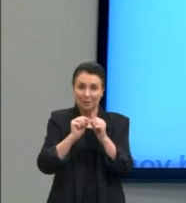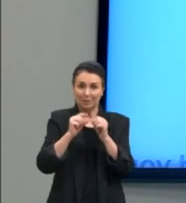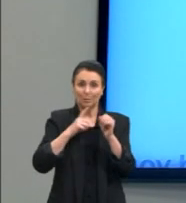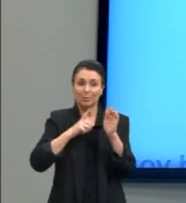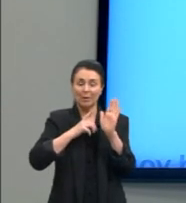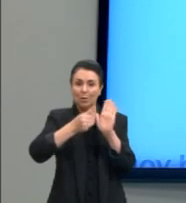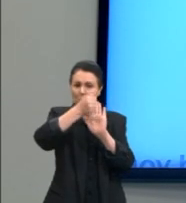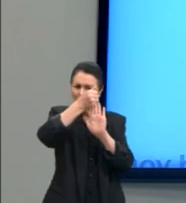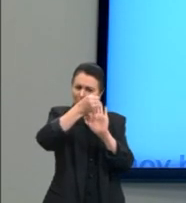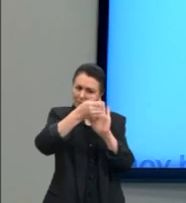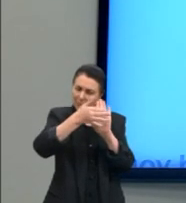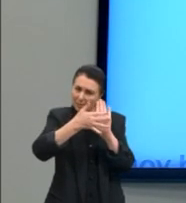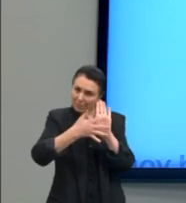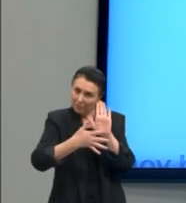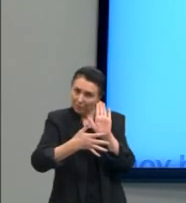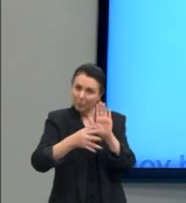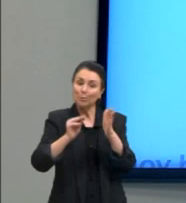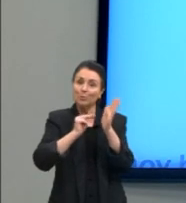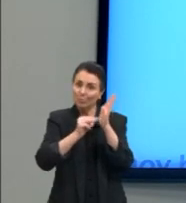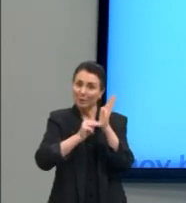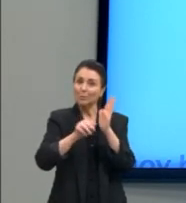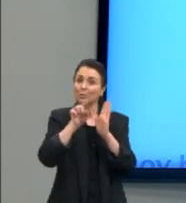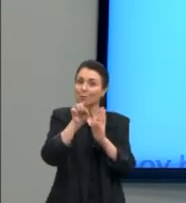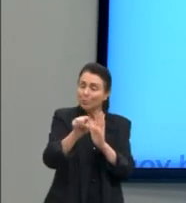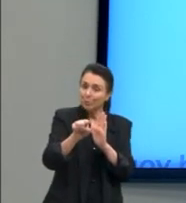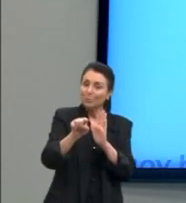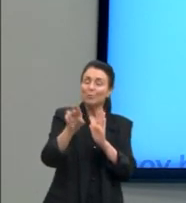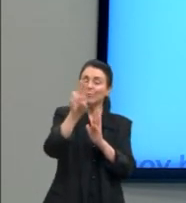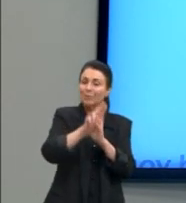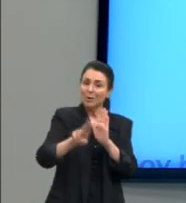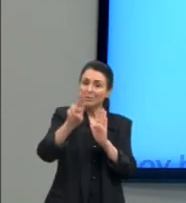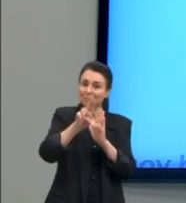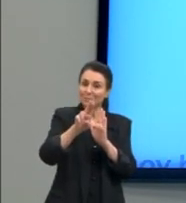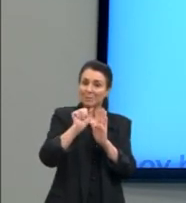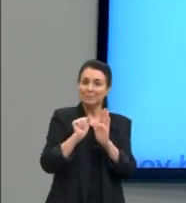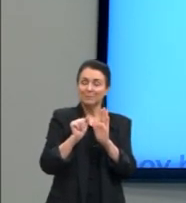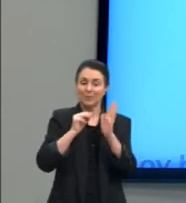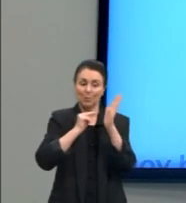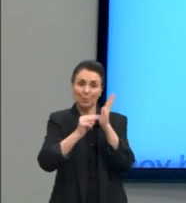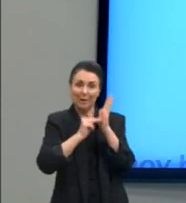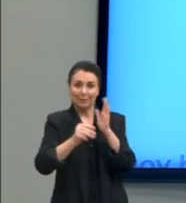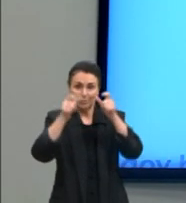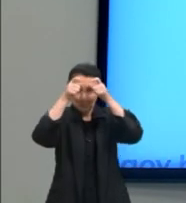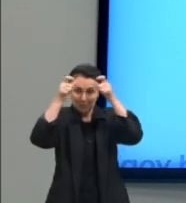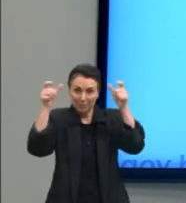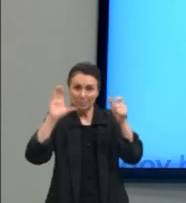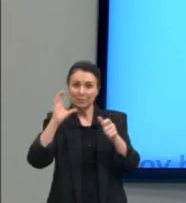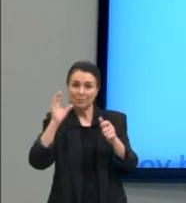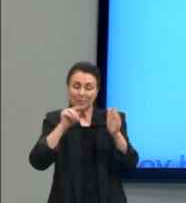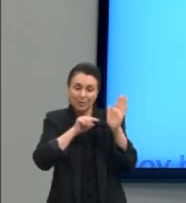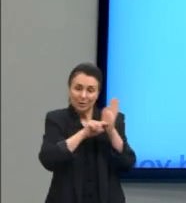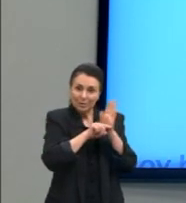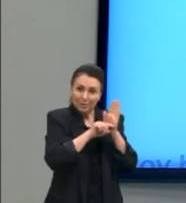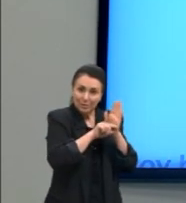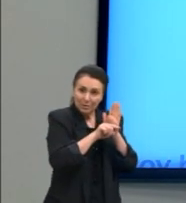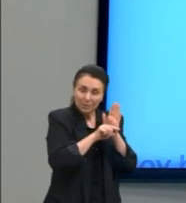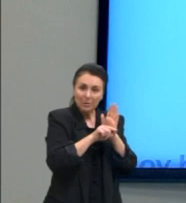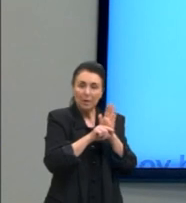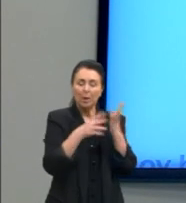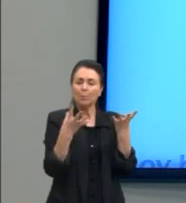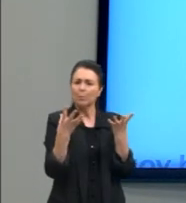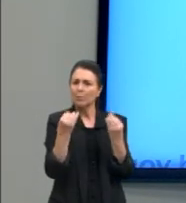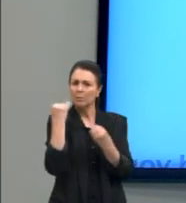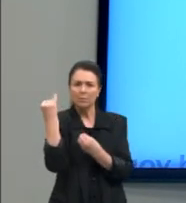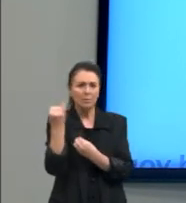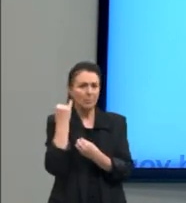desse método a ser investigado esse método né o conhecimento científico ele foi muito importante muito impactante